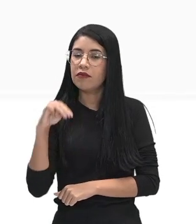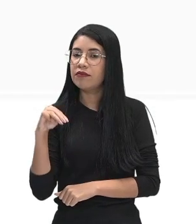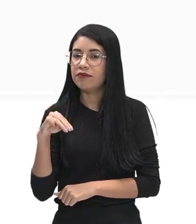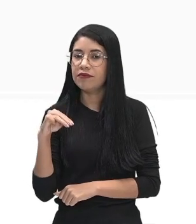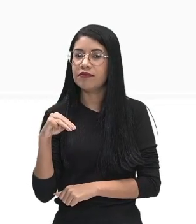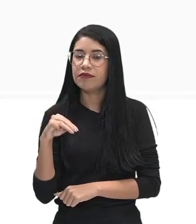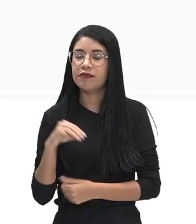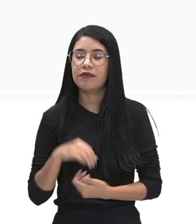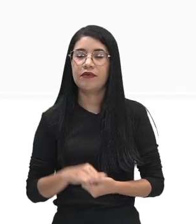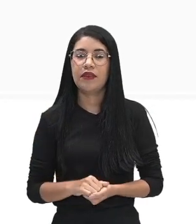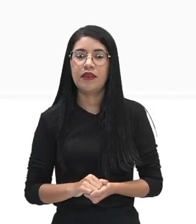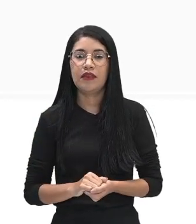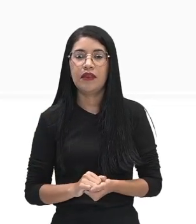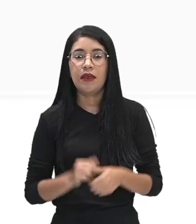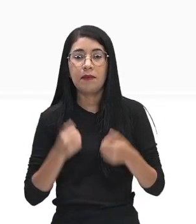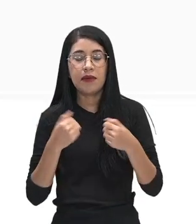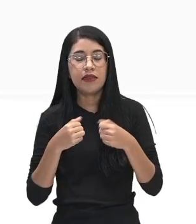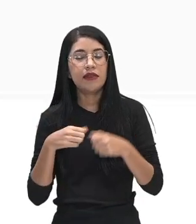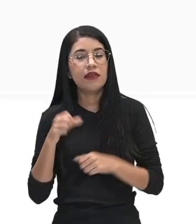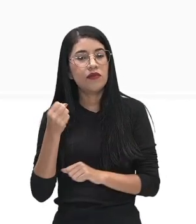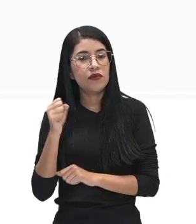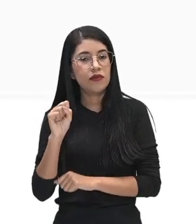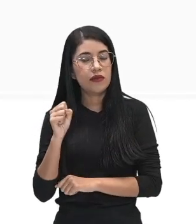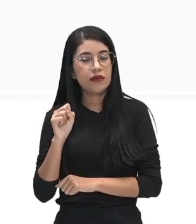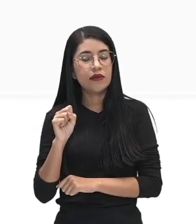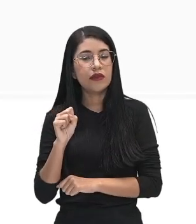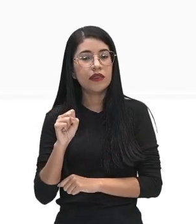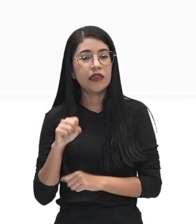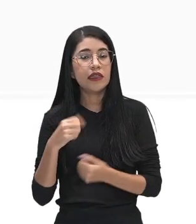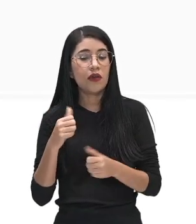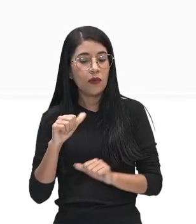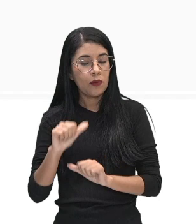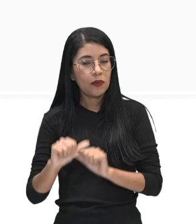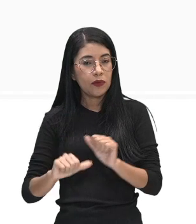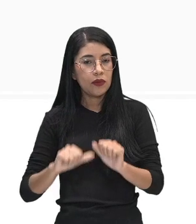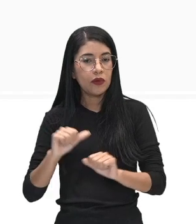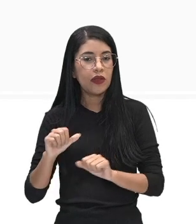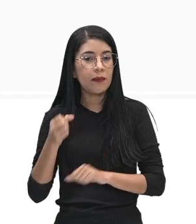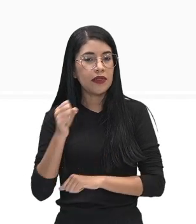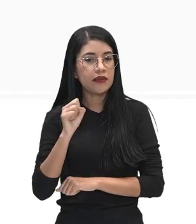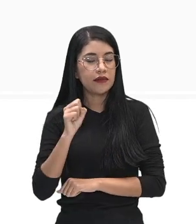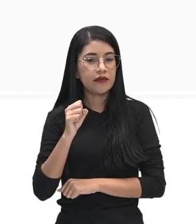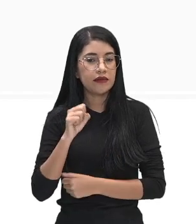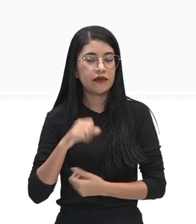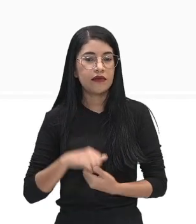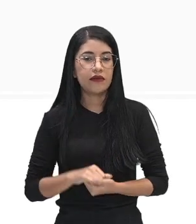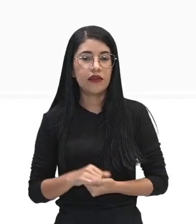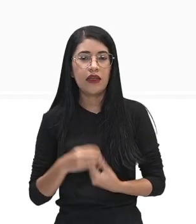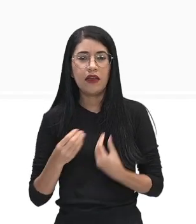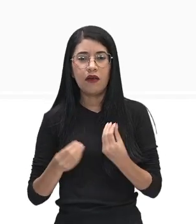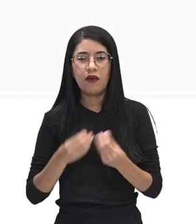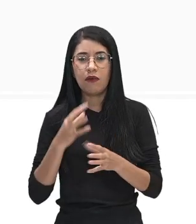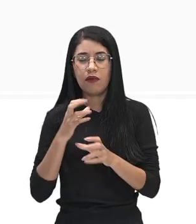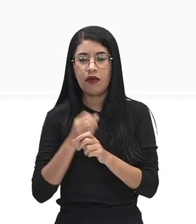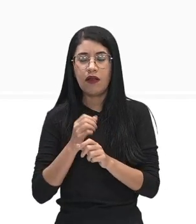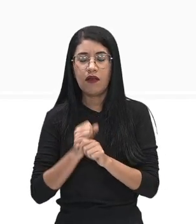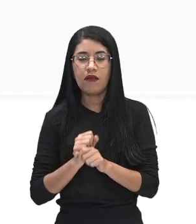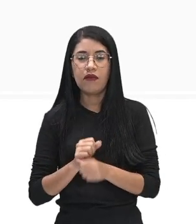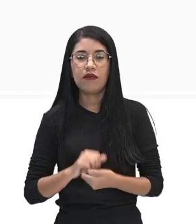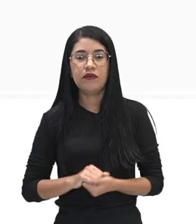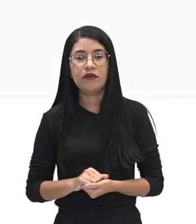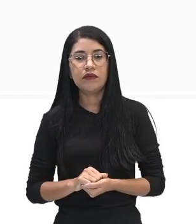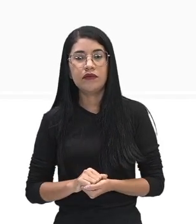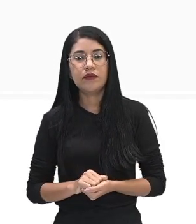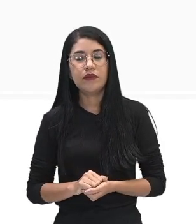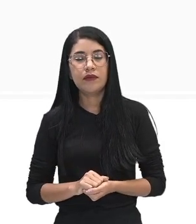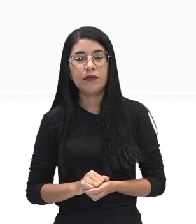gente. Tem que usar o tempo em segundos, logo transforma para segundos. Cada minuto tem 60 segundos, né?